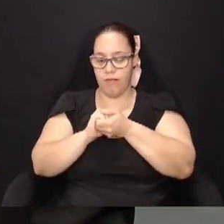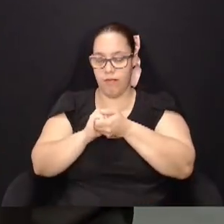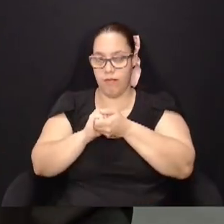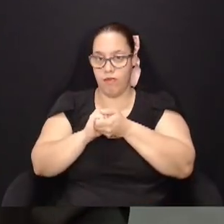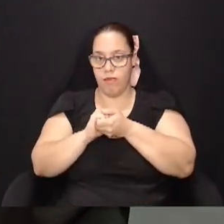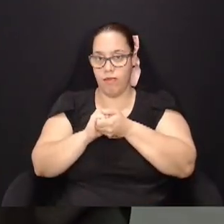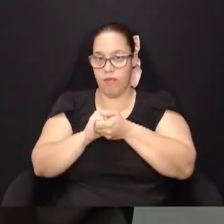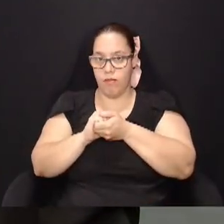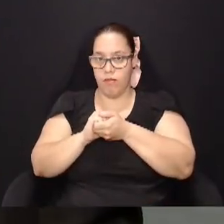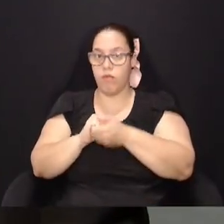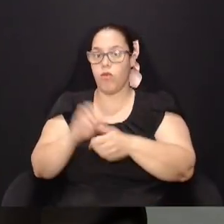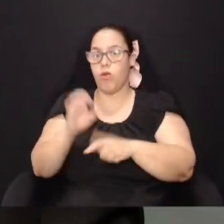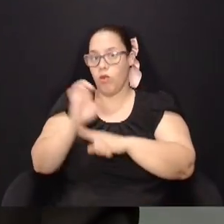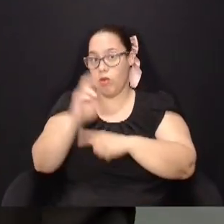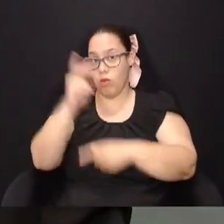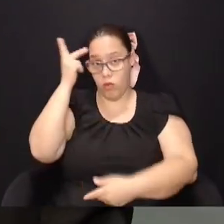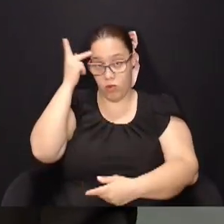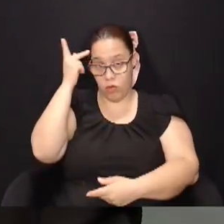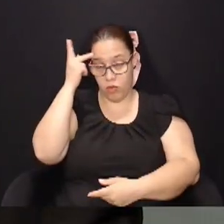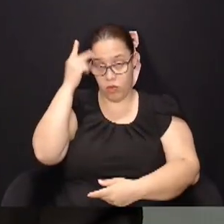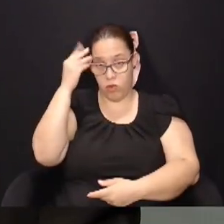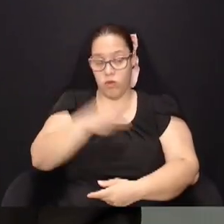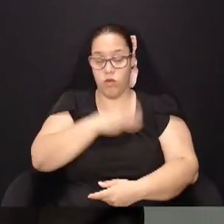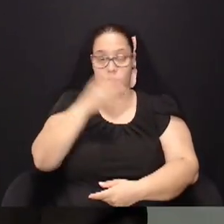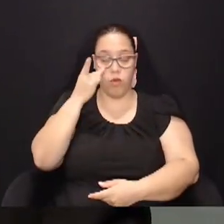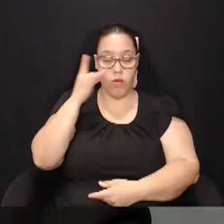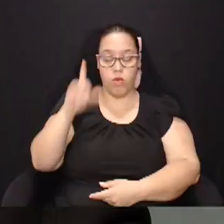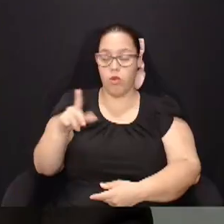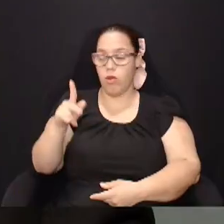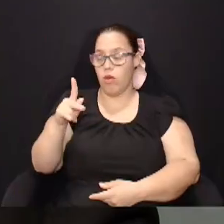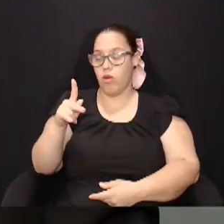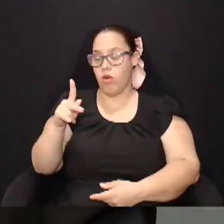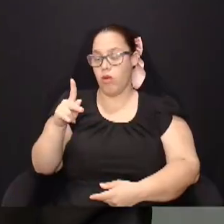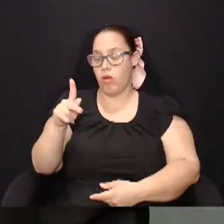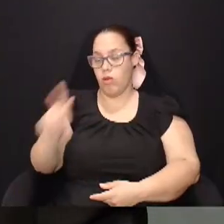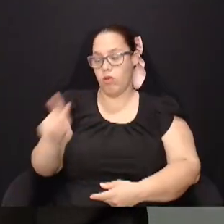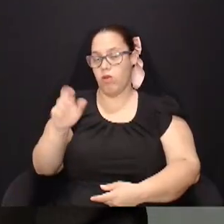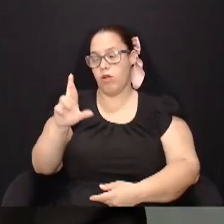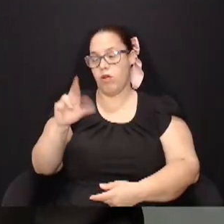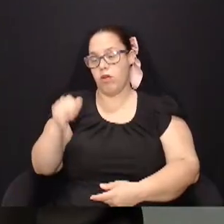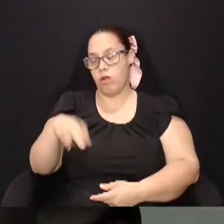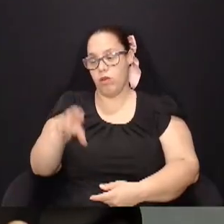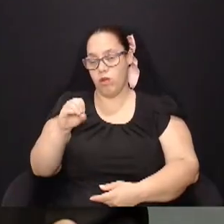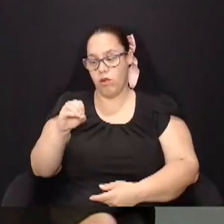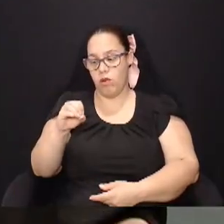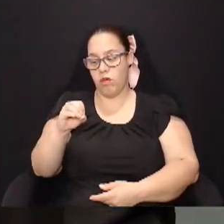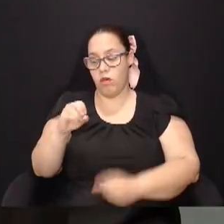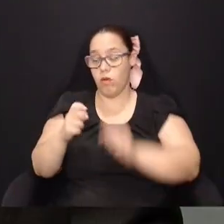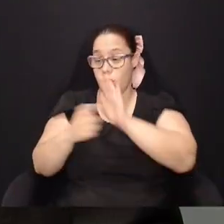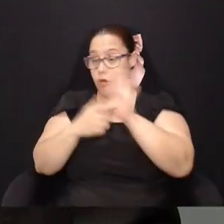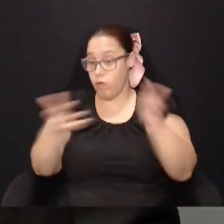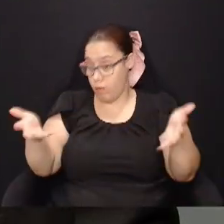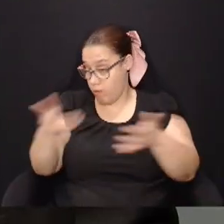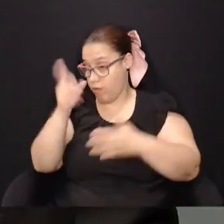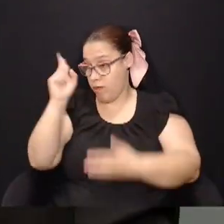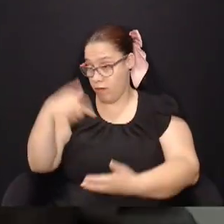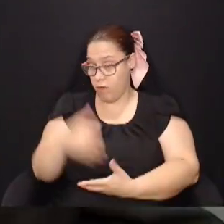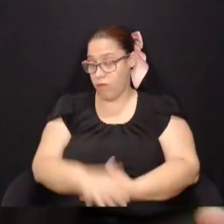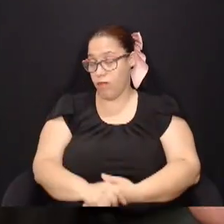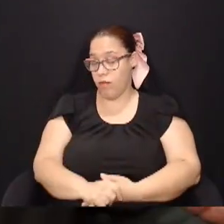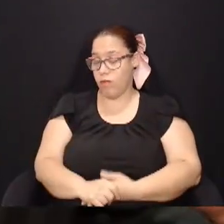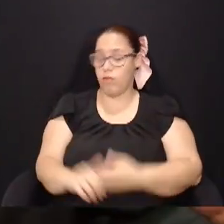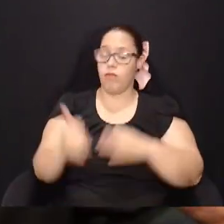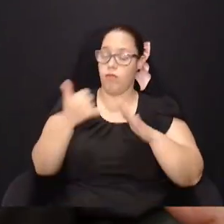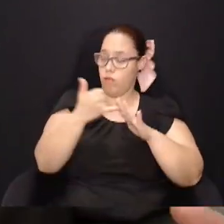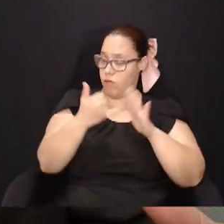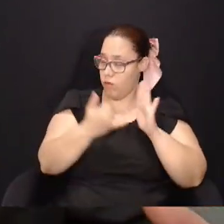São Paulo, na pessoa do Dr. Germano, que é o diretor-geral, por essa iniciativa, mostrar também que essas entidades, elas não